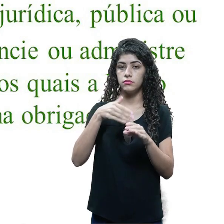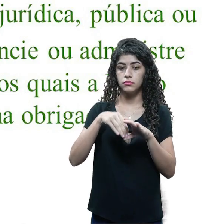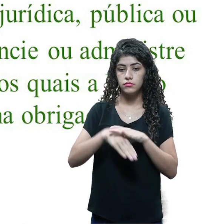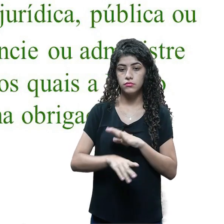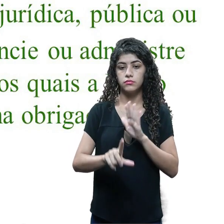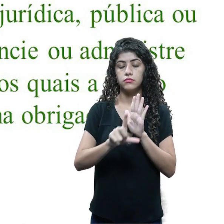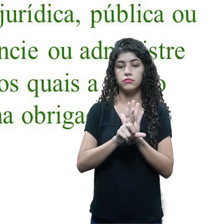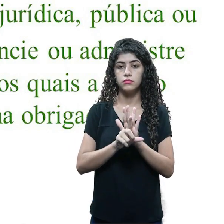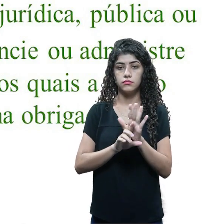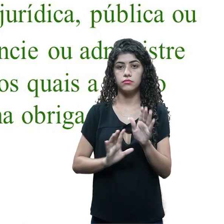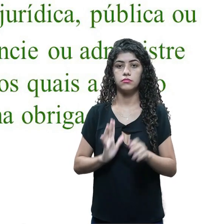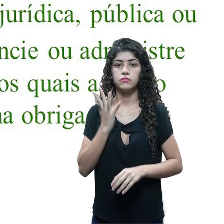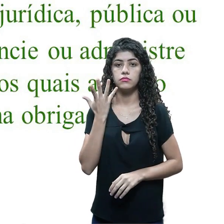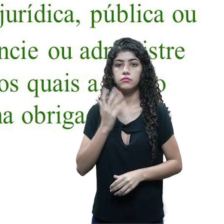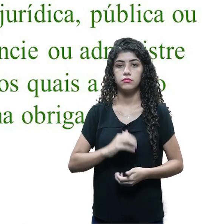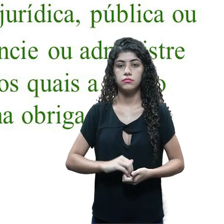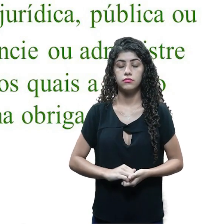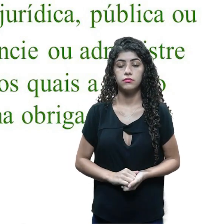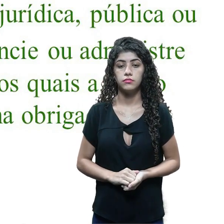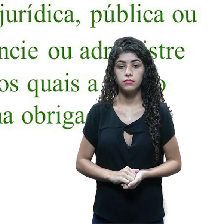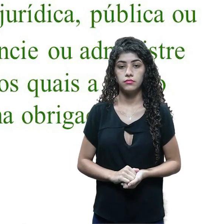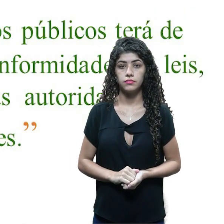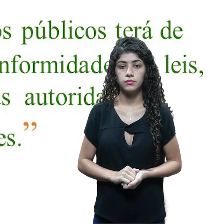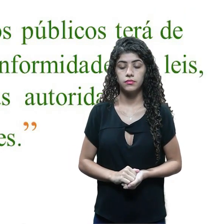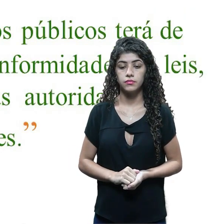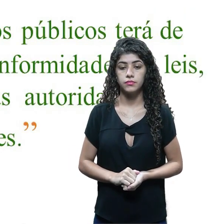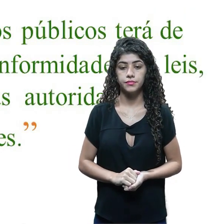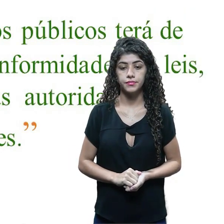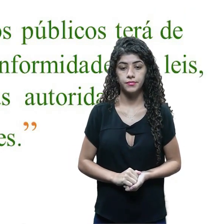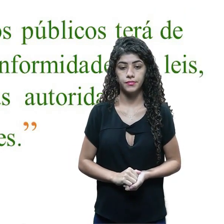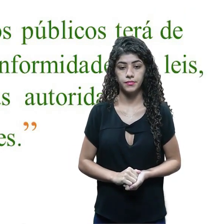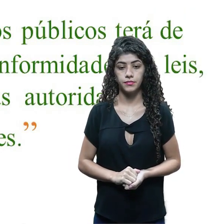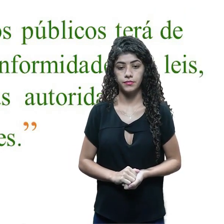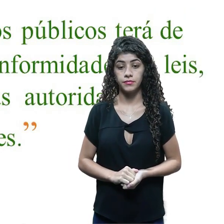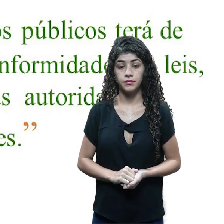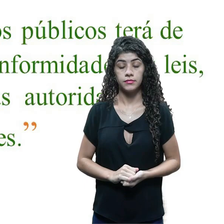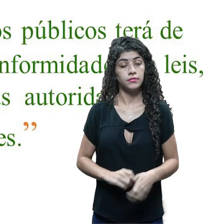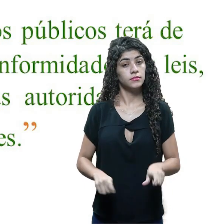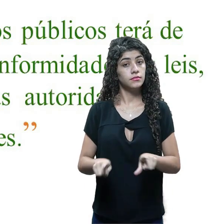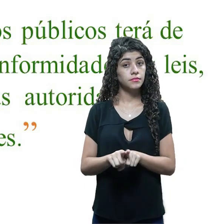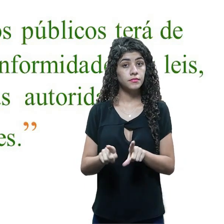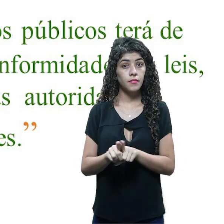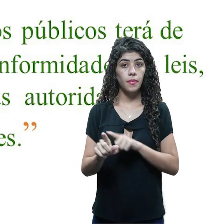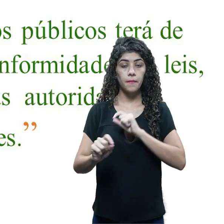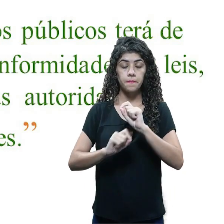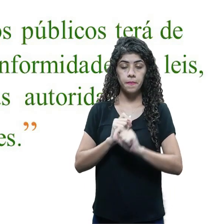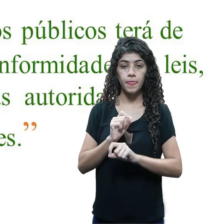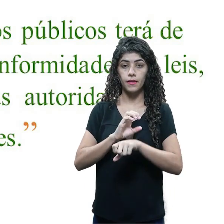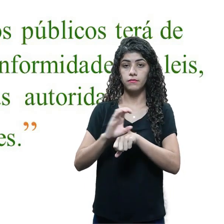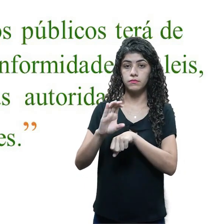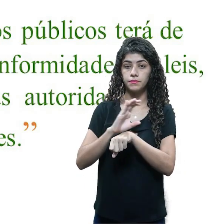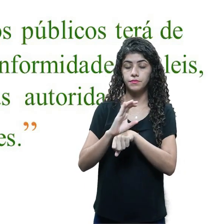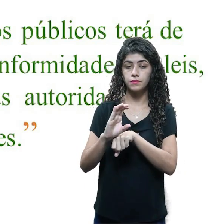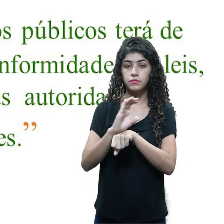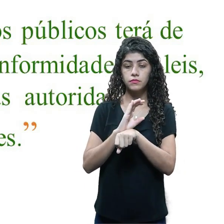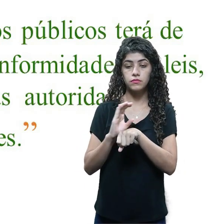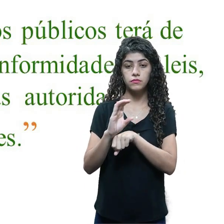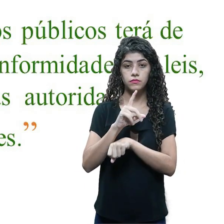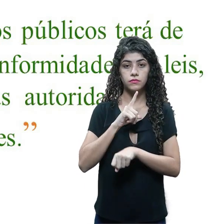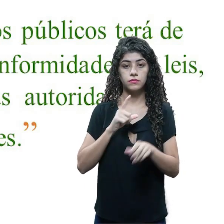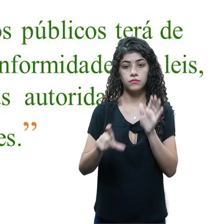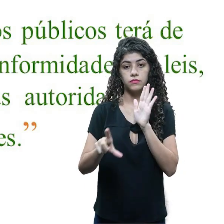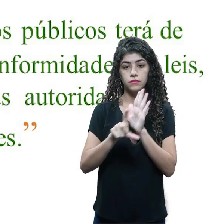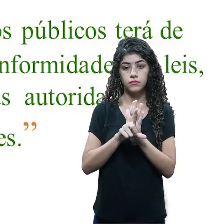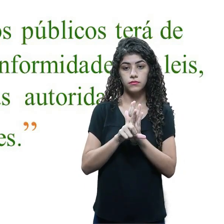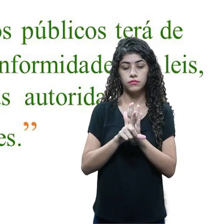da legislação para serem executados. Além da Constituição, existe